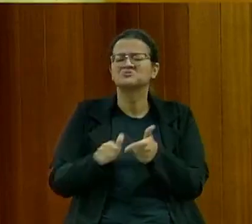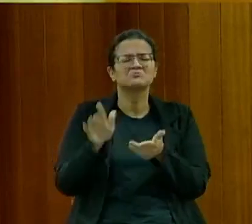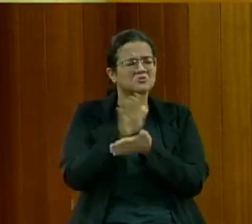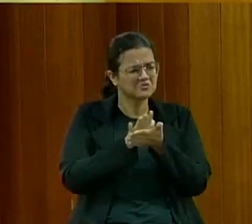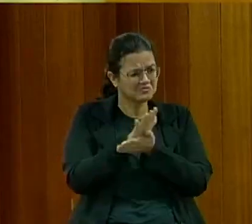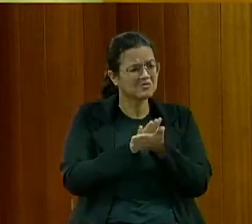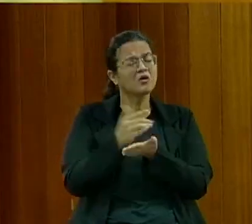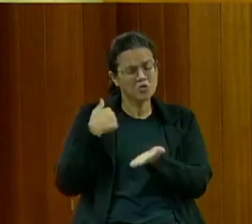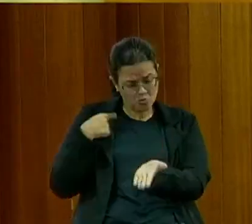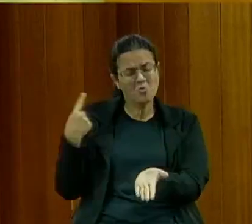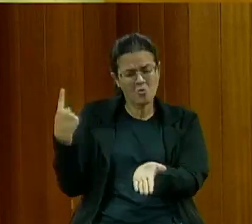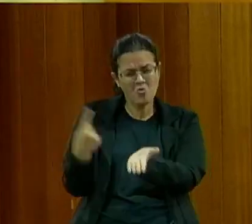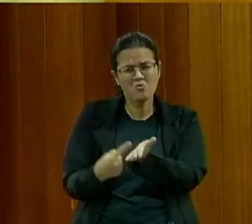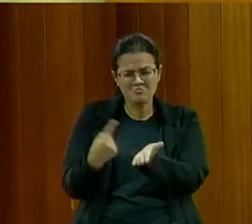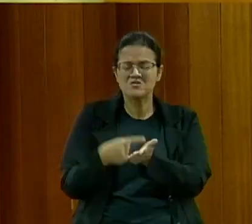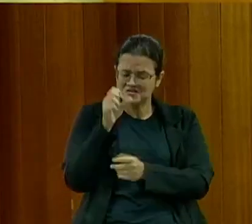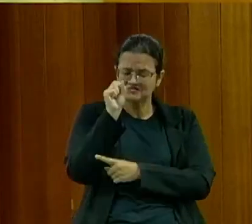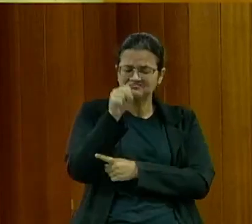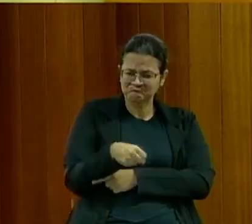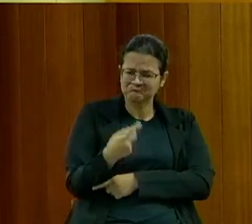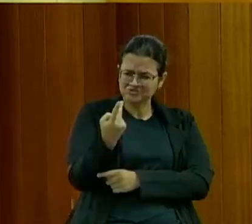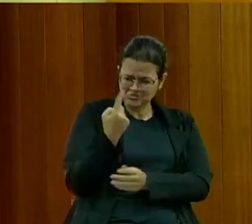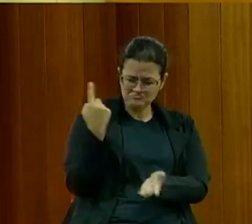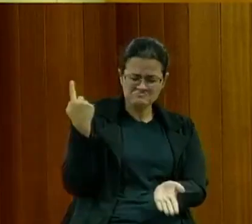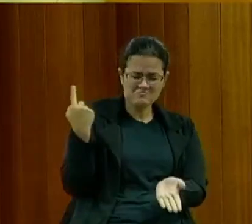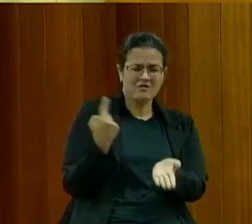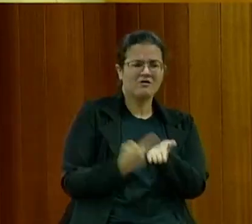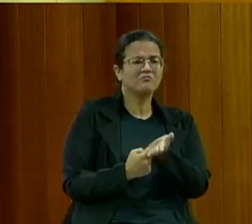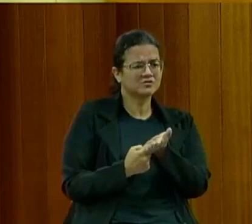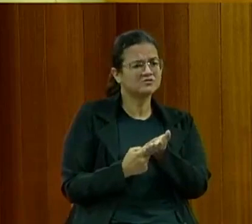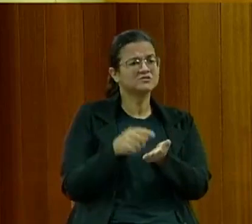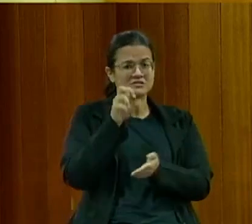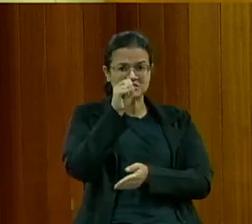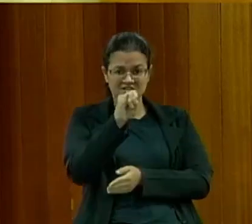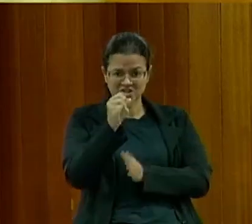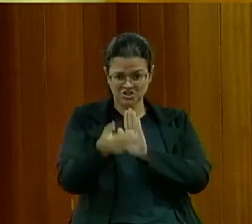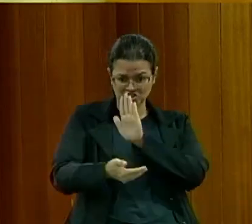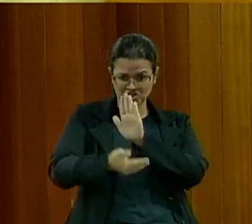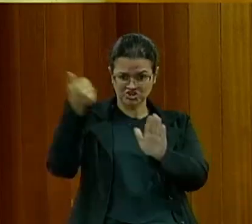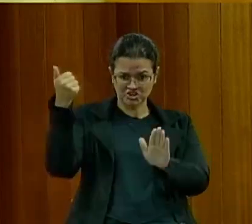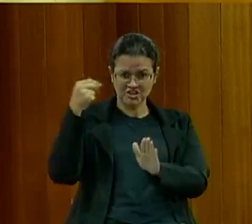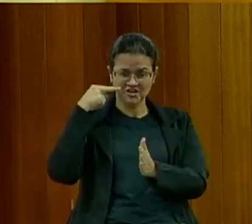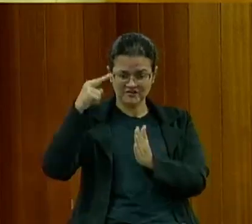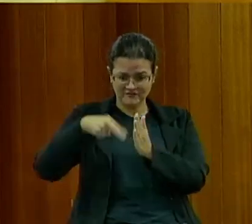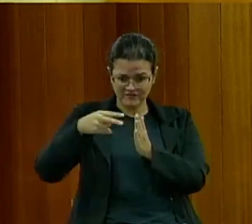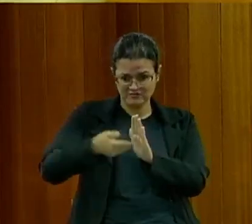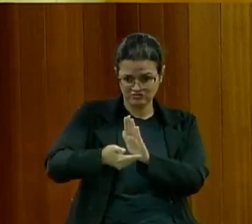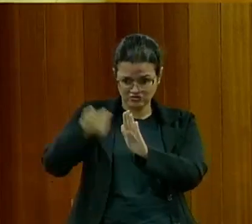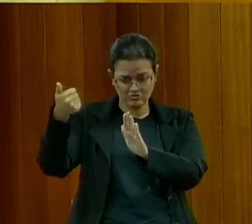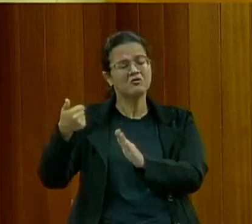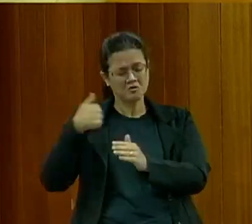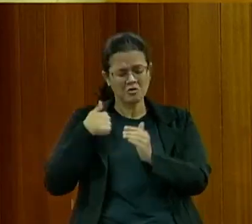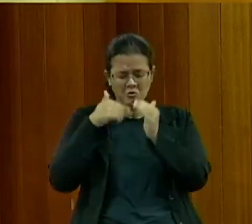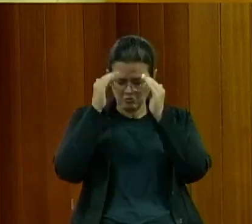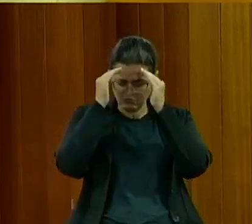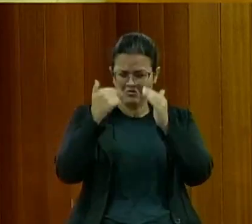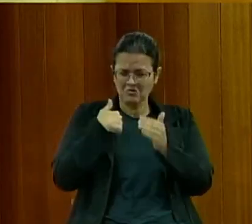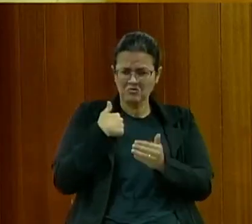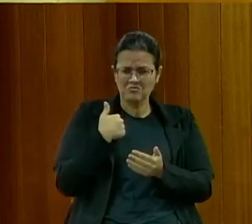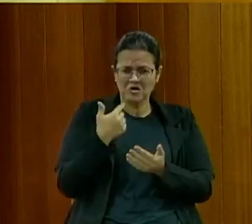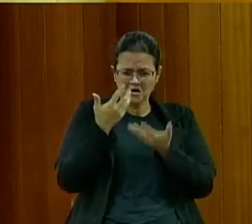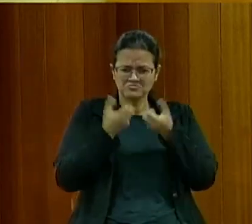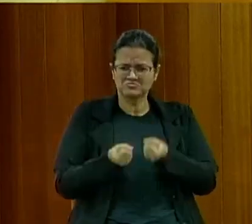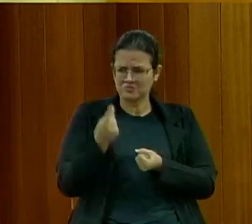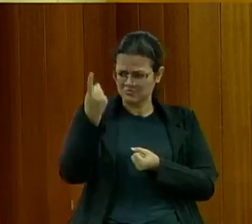com Vossa Excelência, retirando o pedido de diligência, eu cumpro a minha missão regimental enquanto presidente da